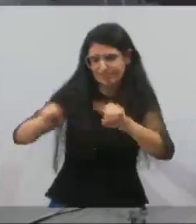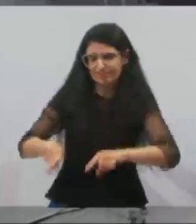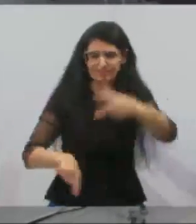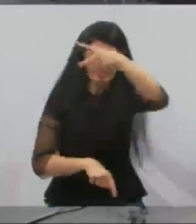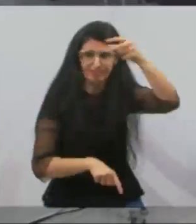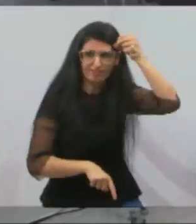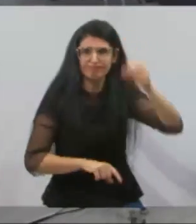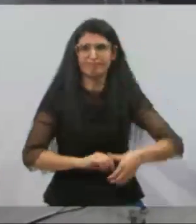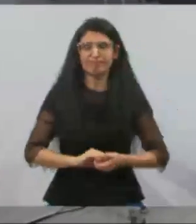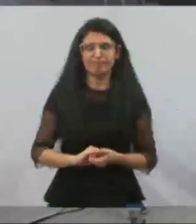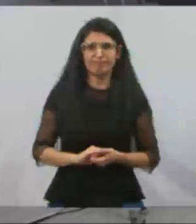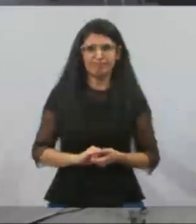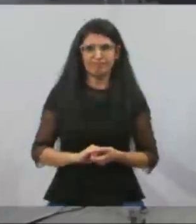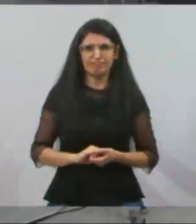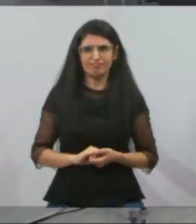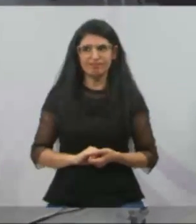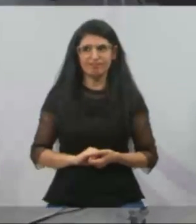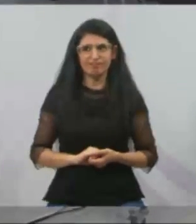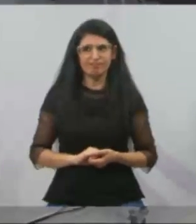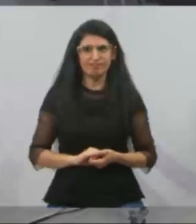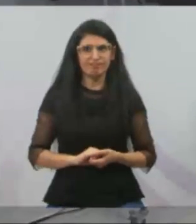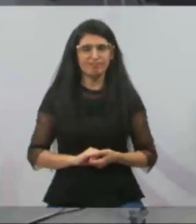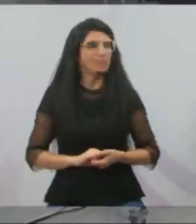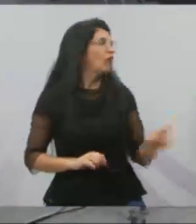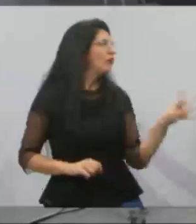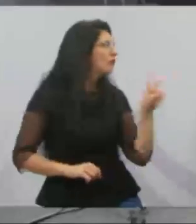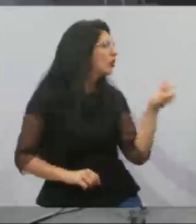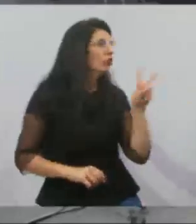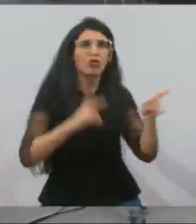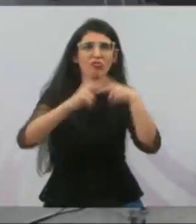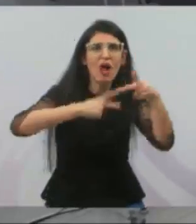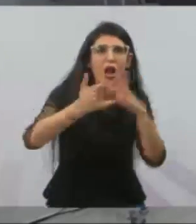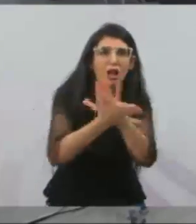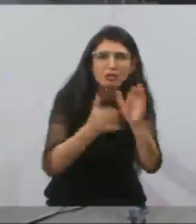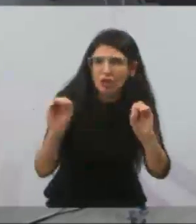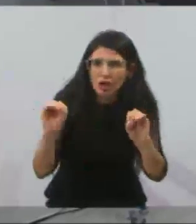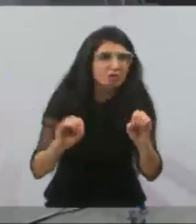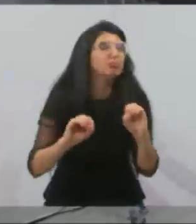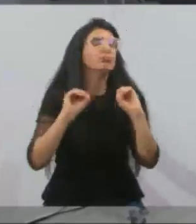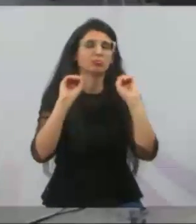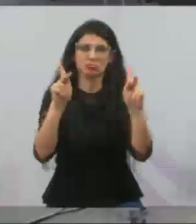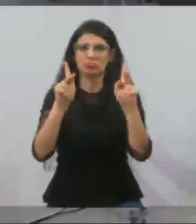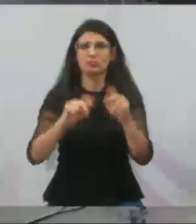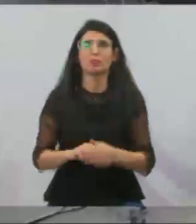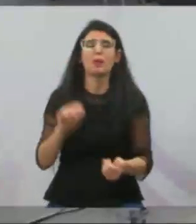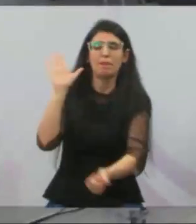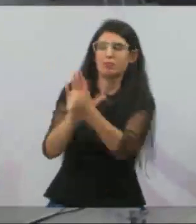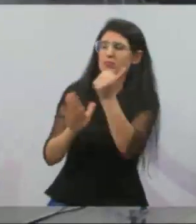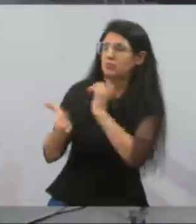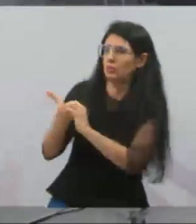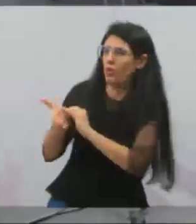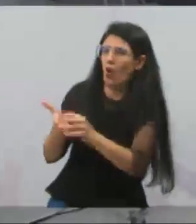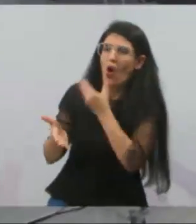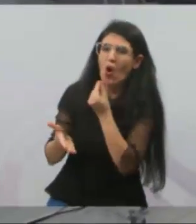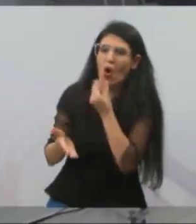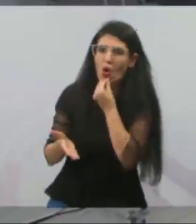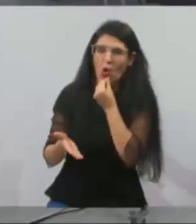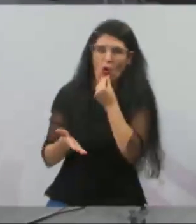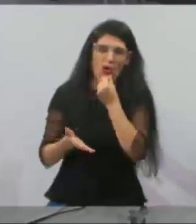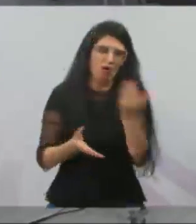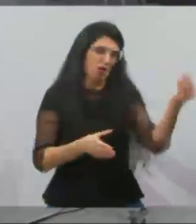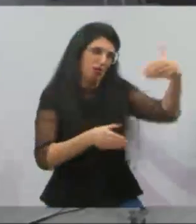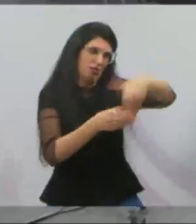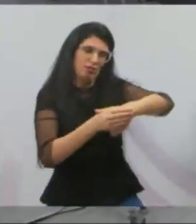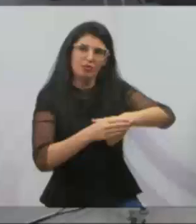Portanto, não havendo mais nenhum vereador desejando discutir a matéria, Peço ao primeiro secretário que proceda à